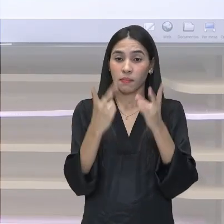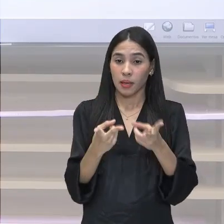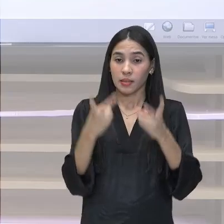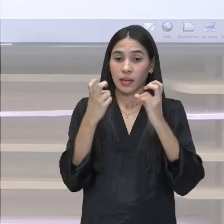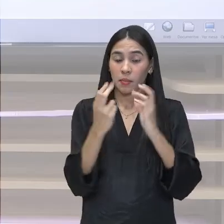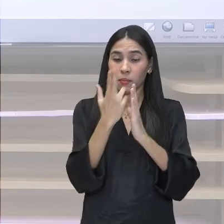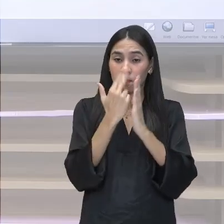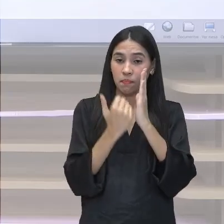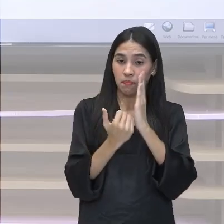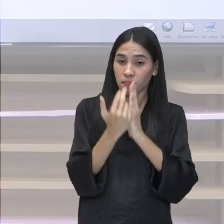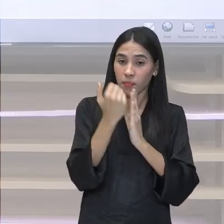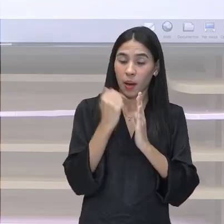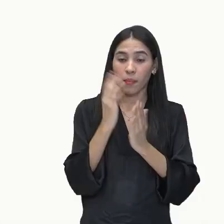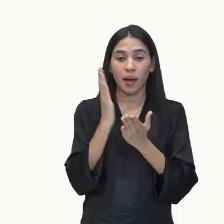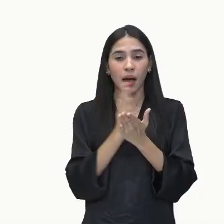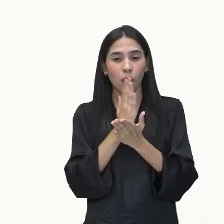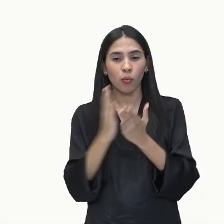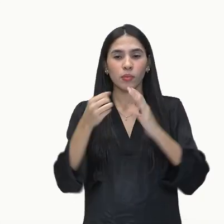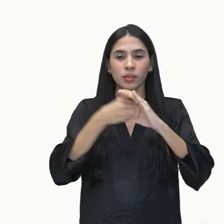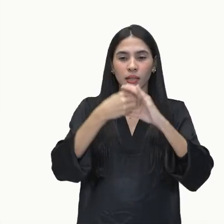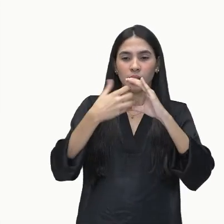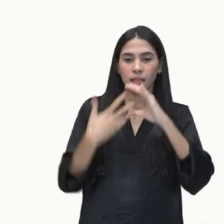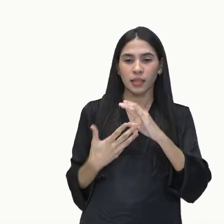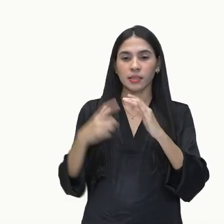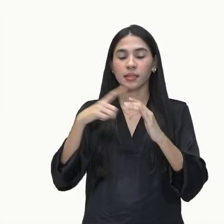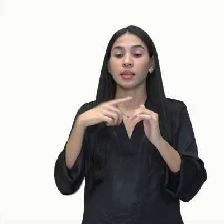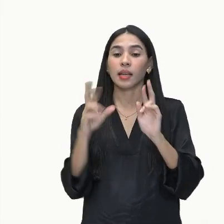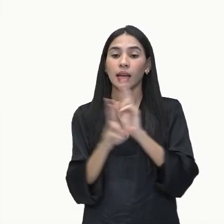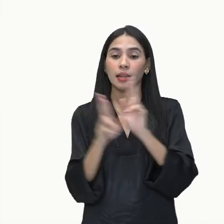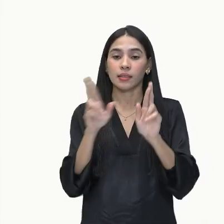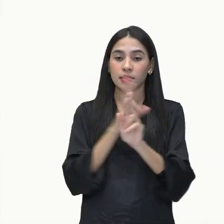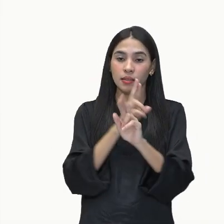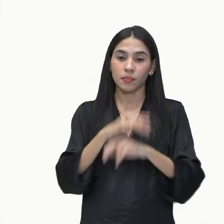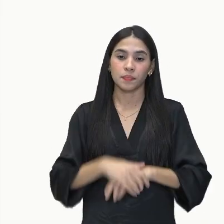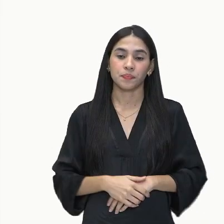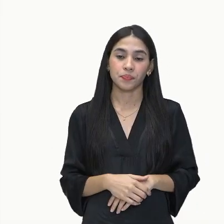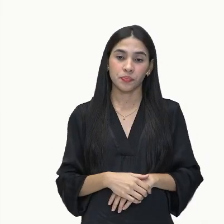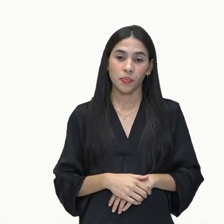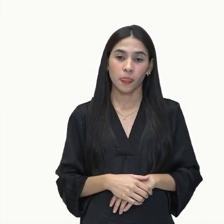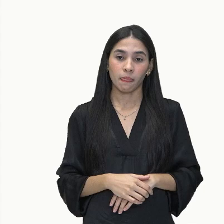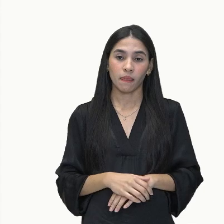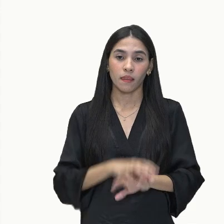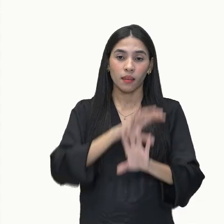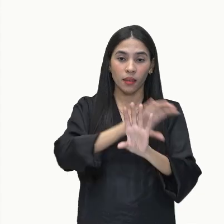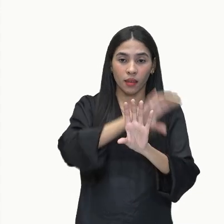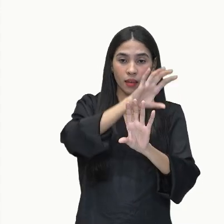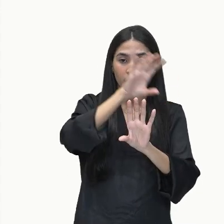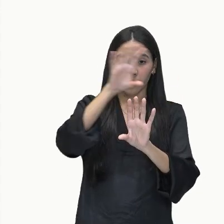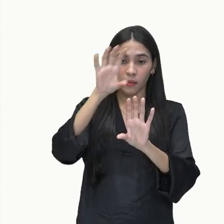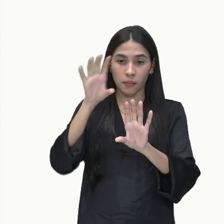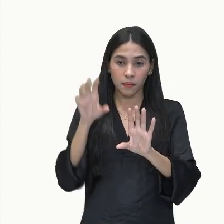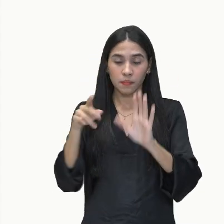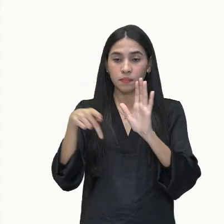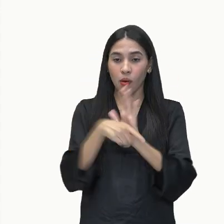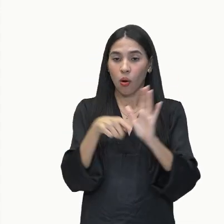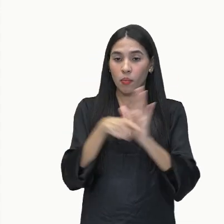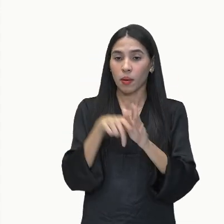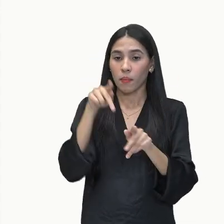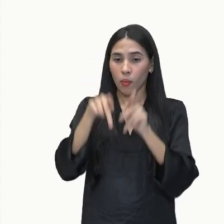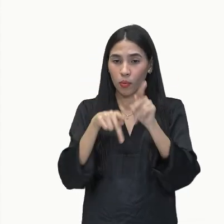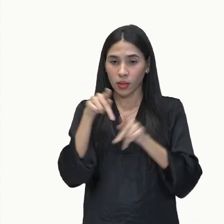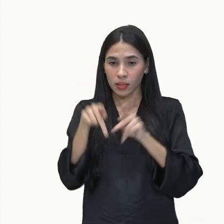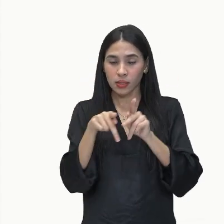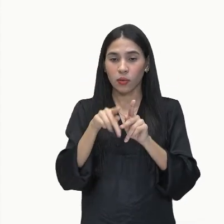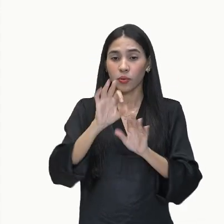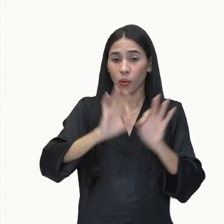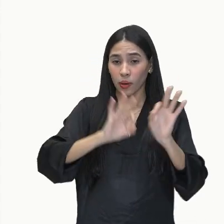né, alguns aspectos relacionados, né, à distribuição dessas áreas urbanizadas.